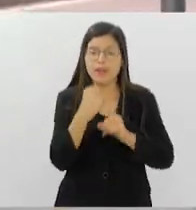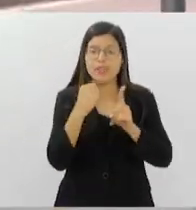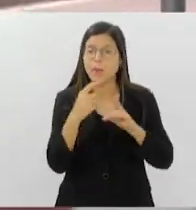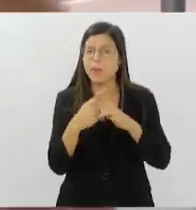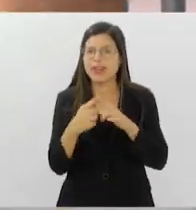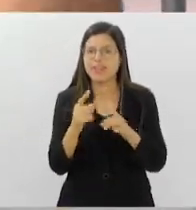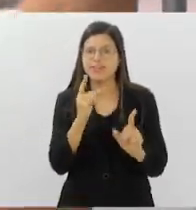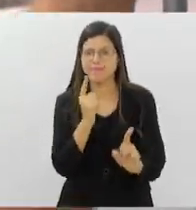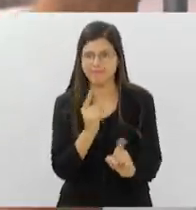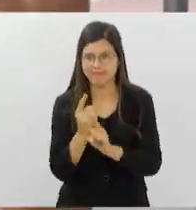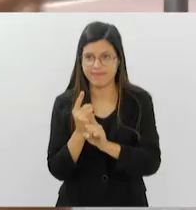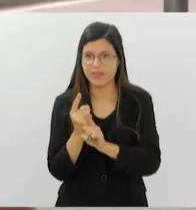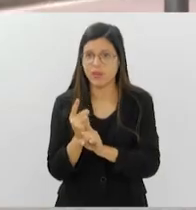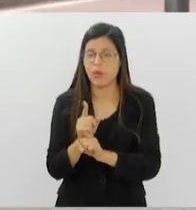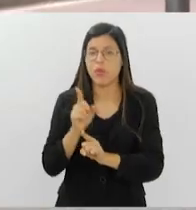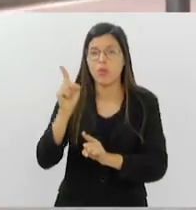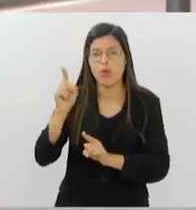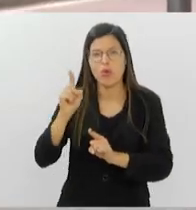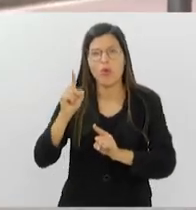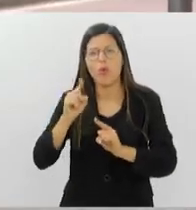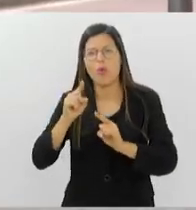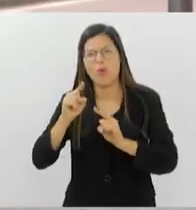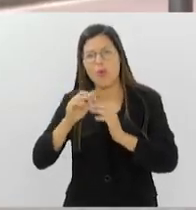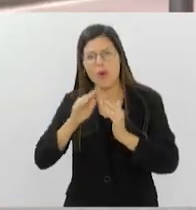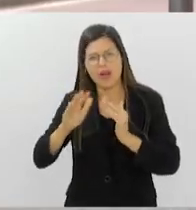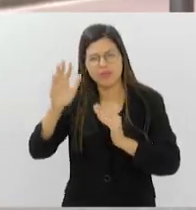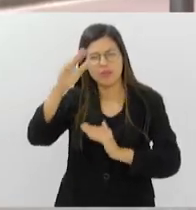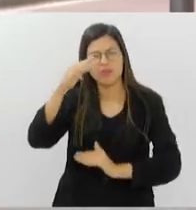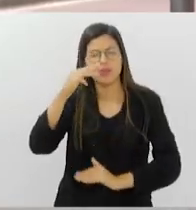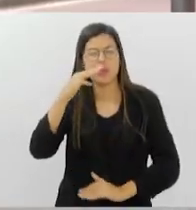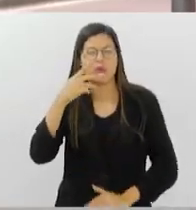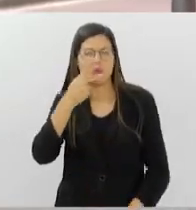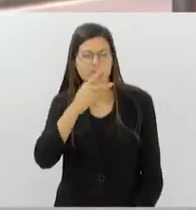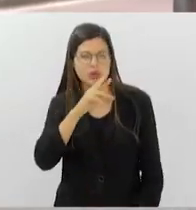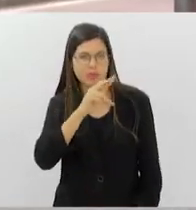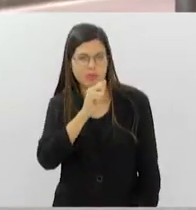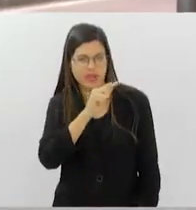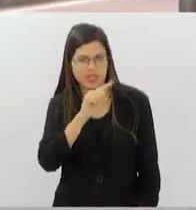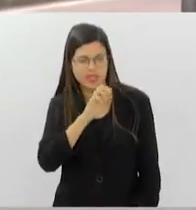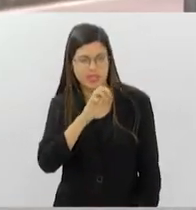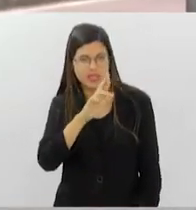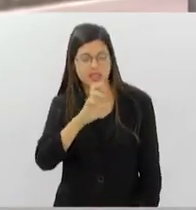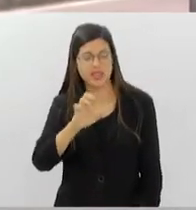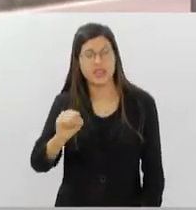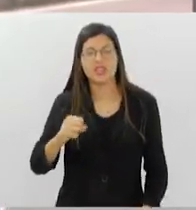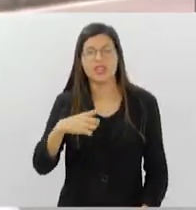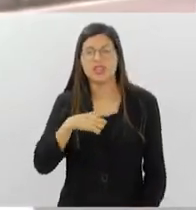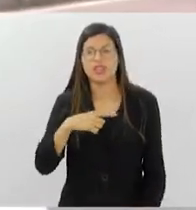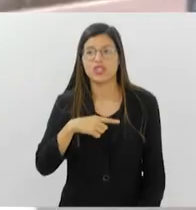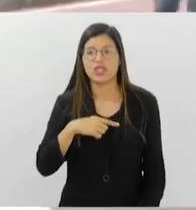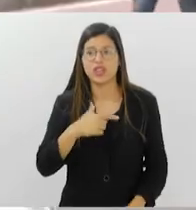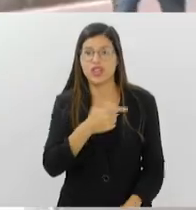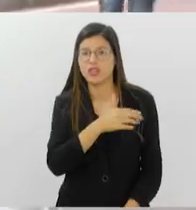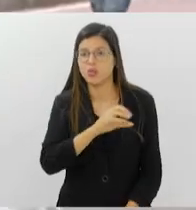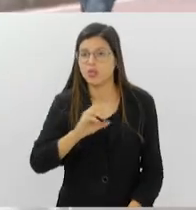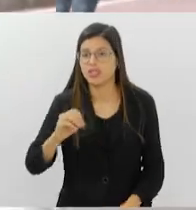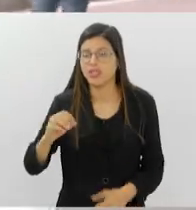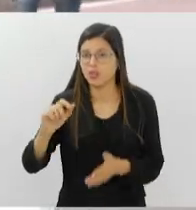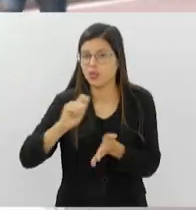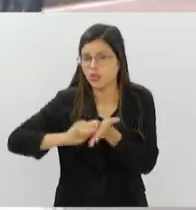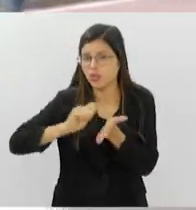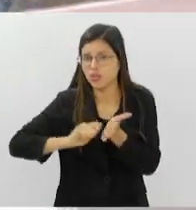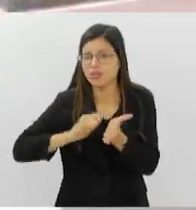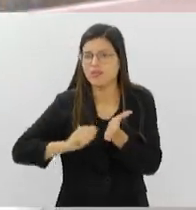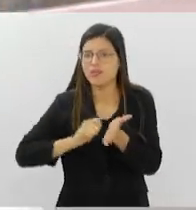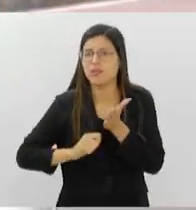encontro lá no Morro dos Prazeres havia cerca de 200 escritores eh que atenderam ao nosso